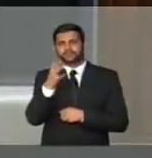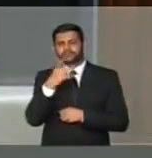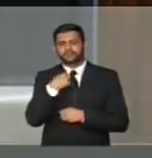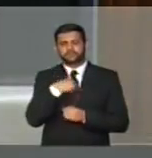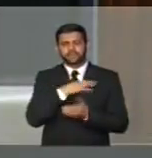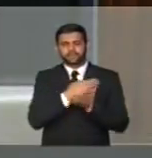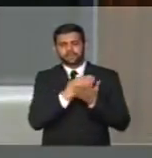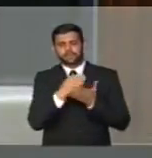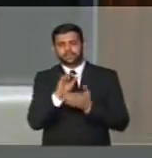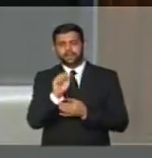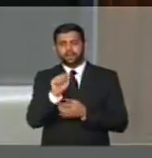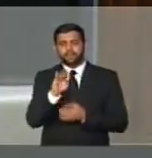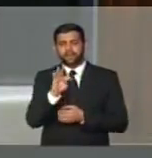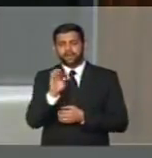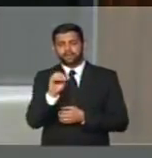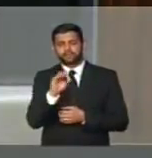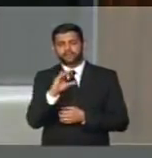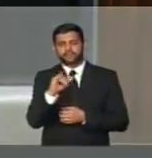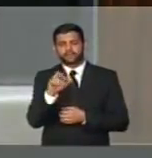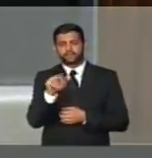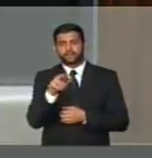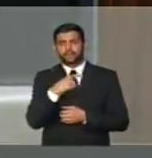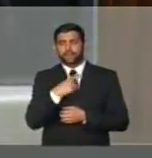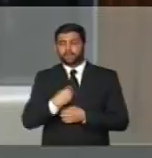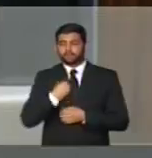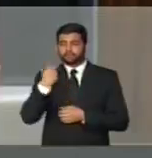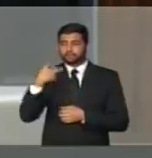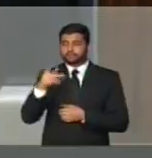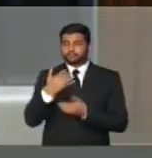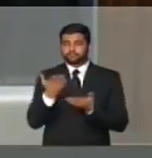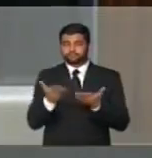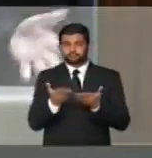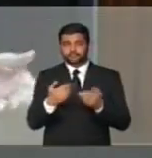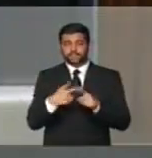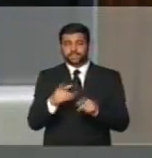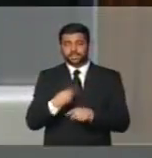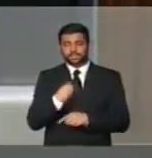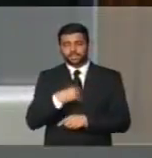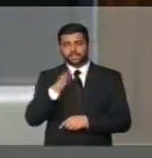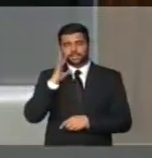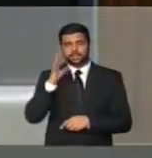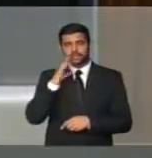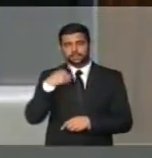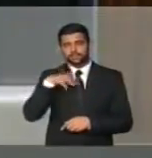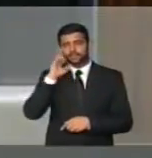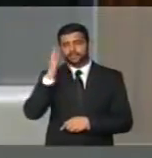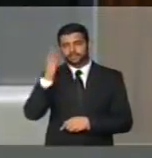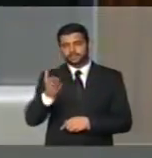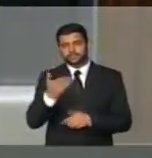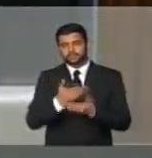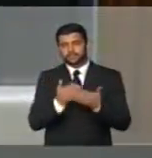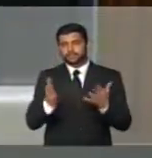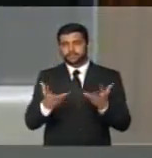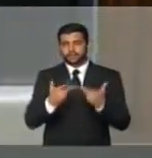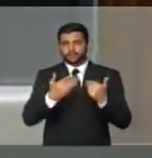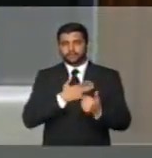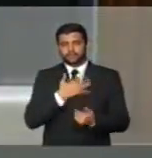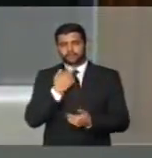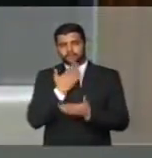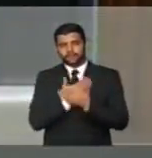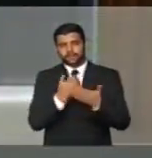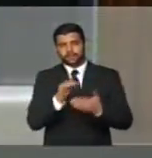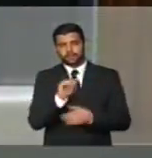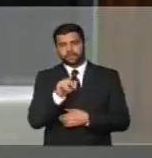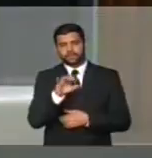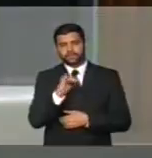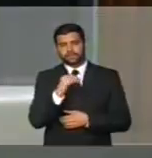pelas mãos do Alberto Silva, conterrâneo de Vossa Excelência, que já tinha essa ideia. E aí Vossa Excelência vai, melhor do que eu, falar sobre o